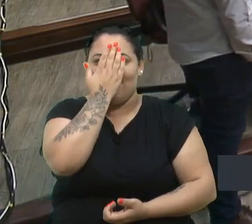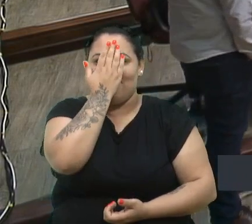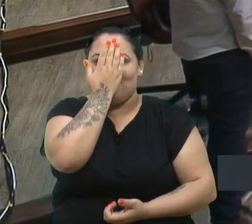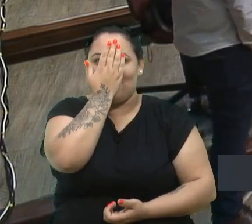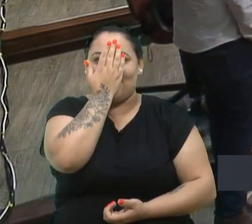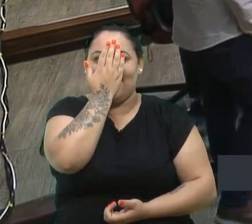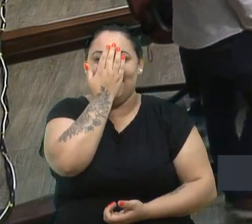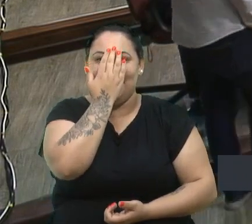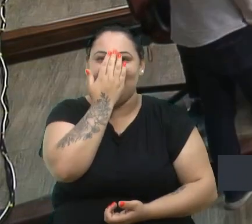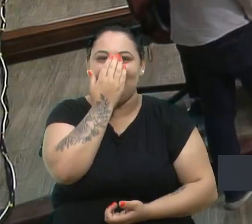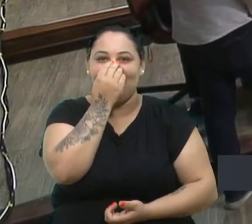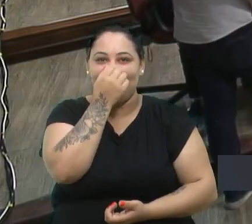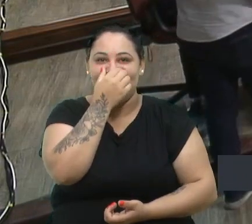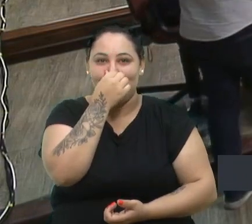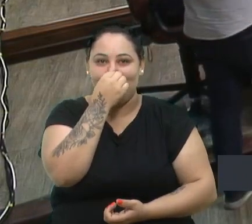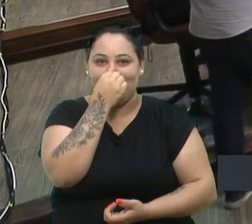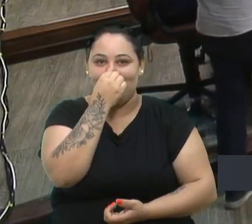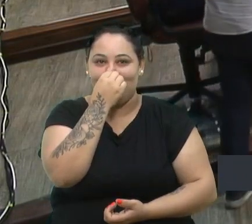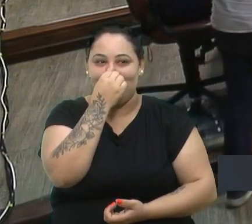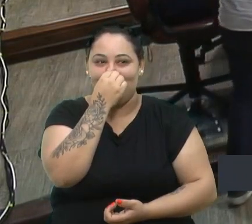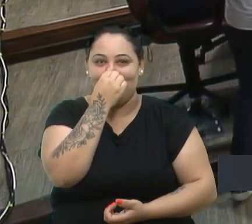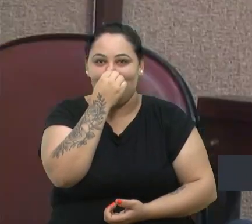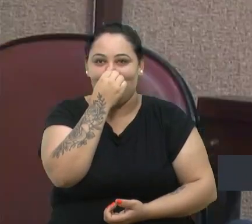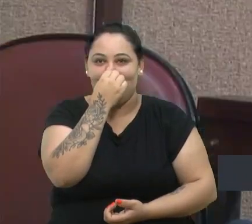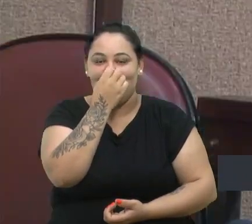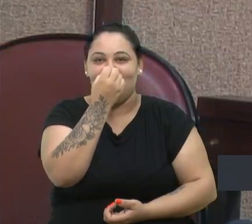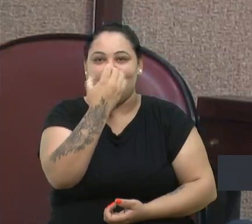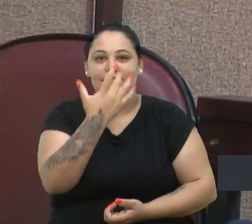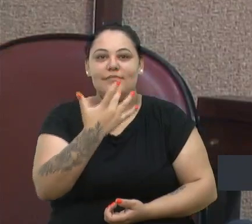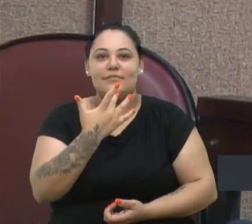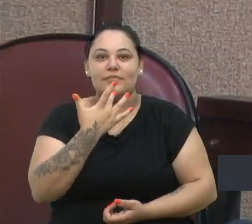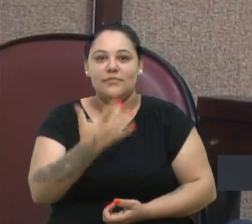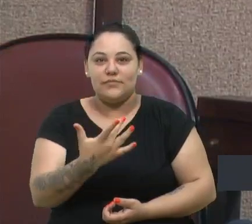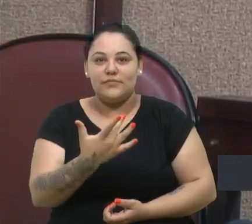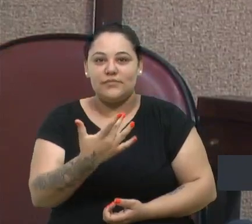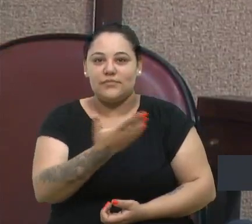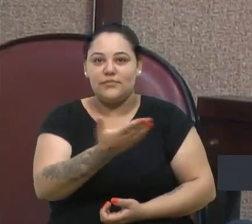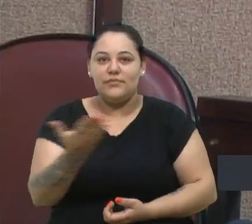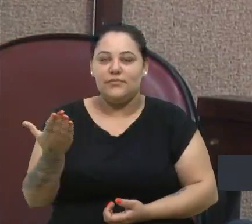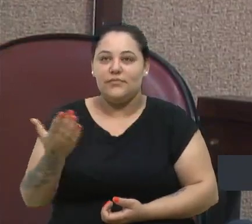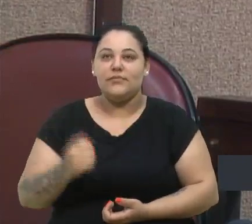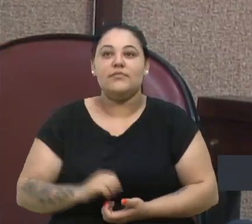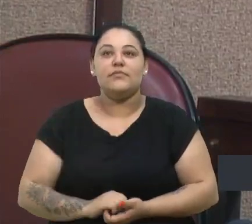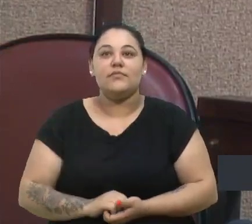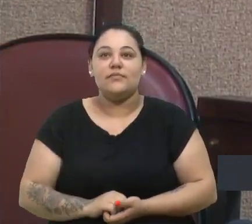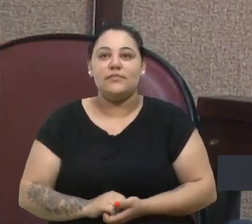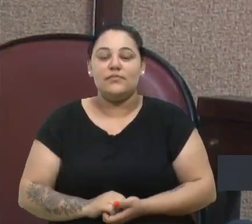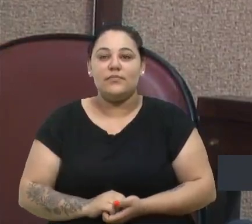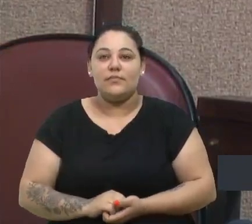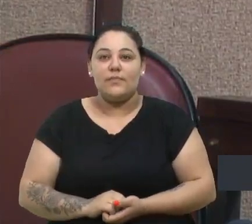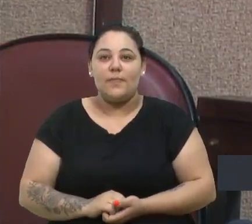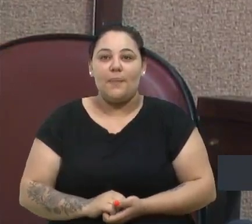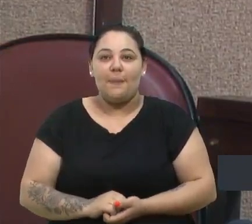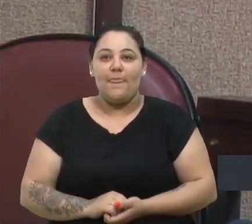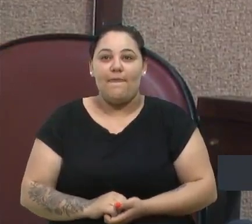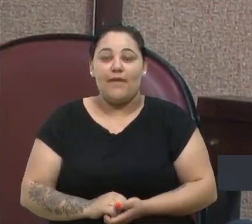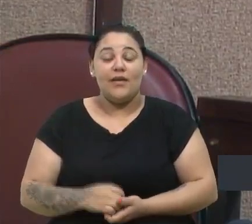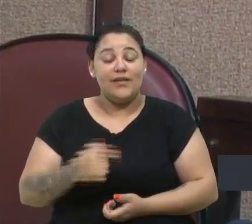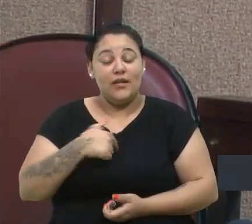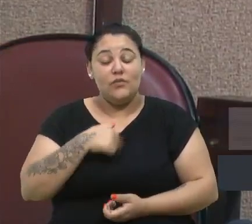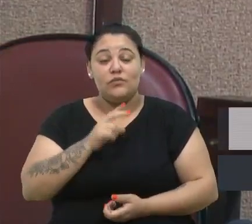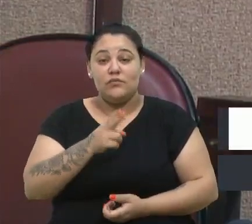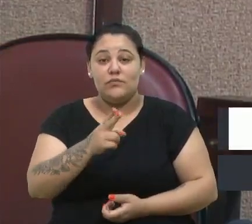Boa tarde, senhor presidente, caros colegas. Minha cabeça está ainda não, começa na festa da uva,